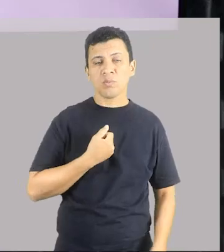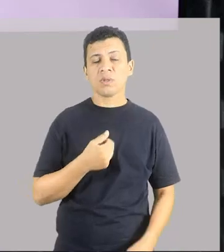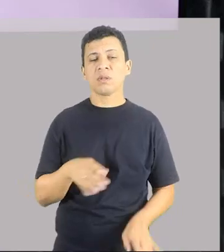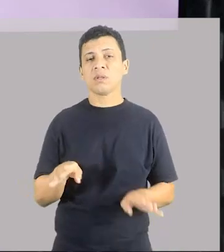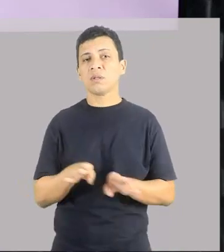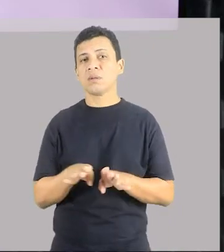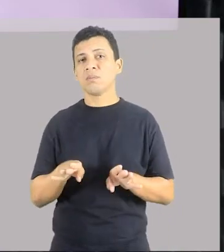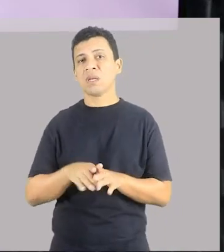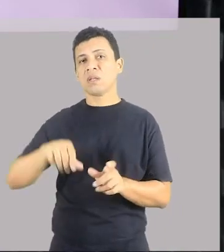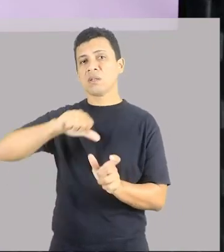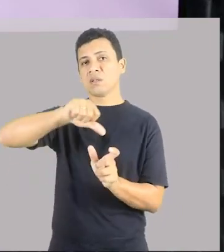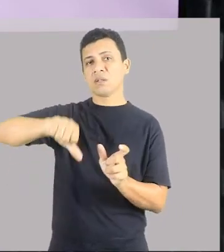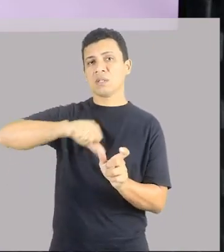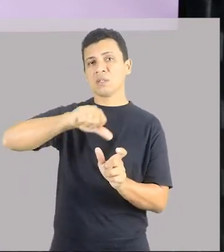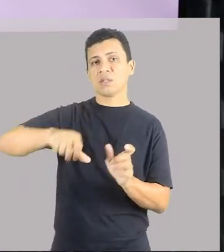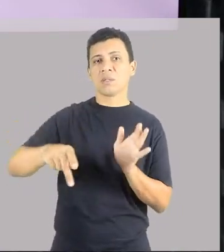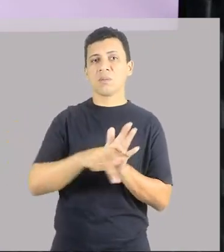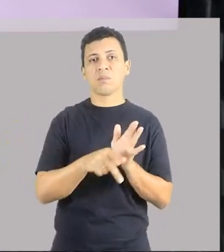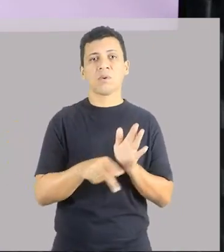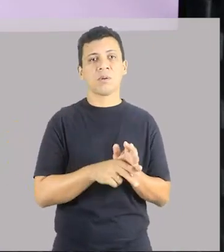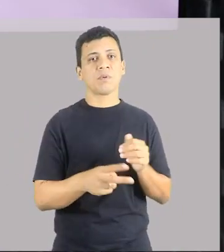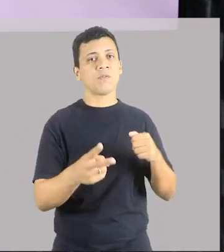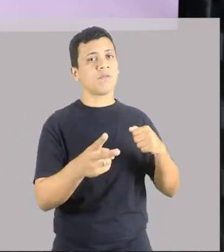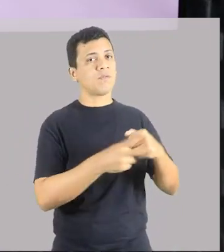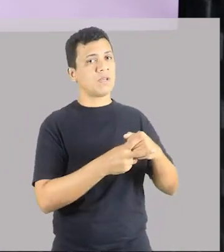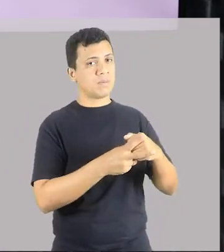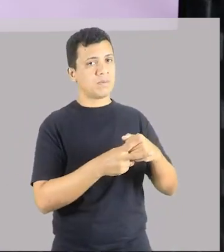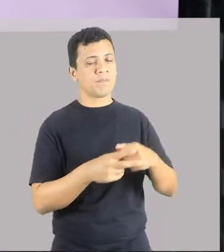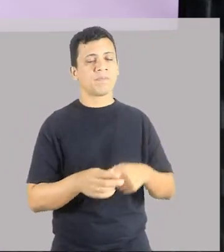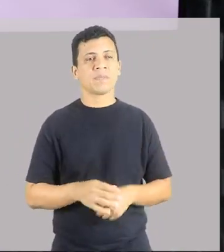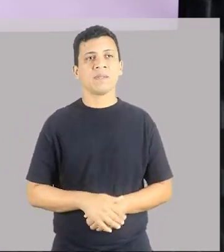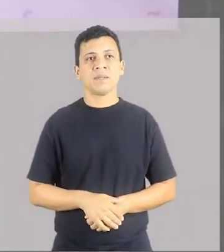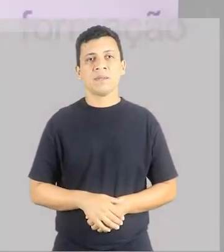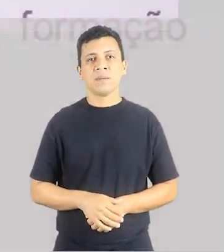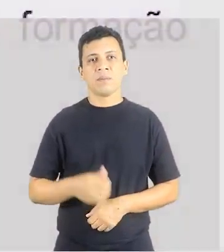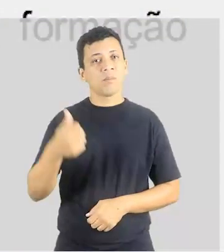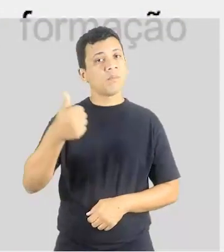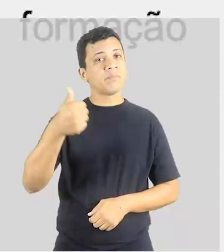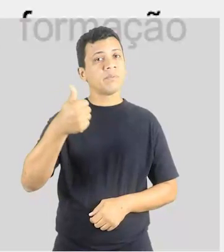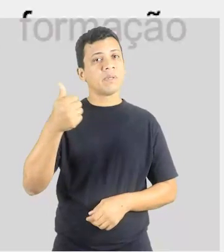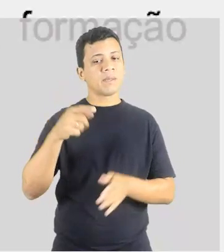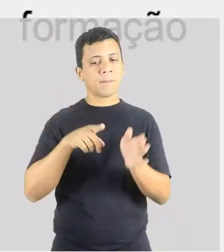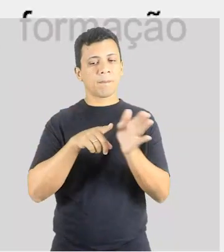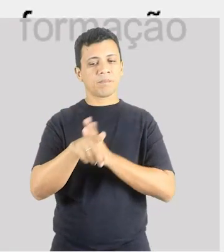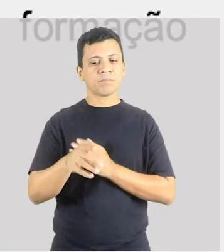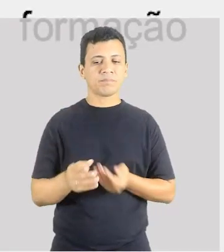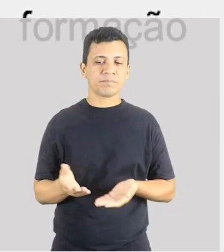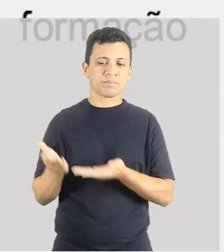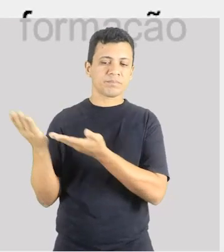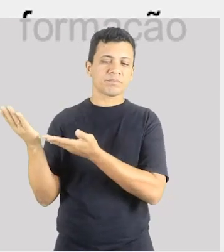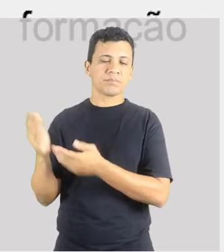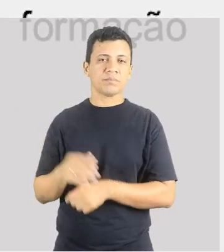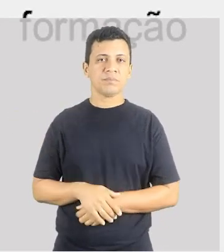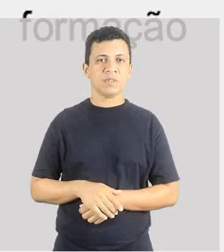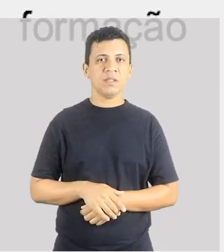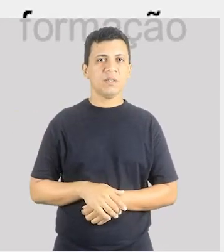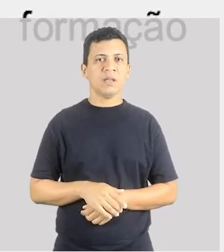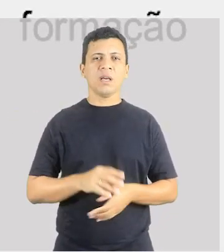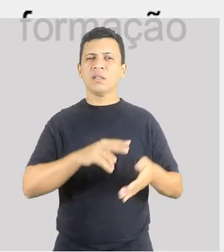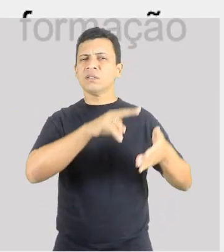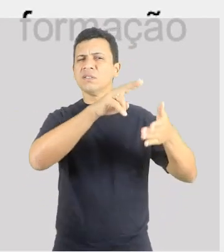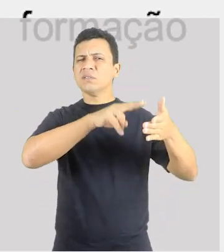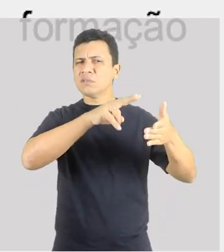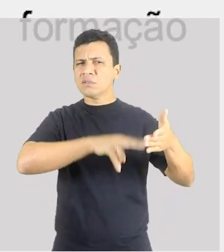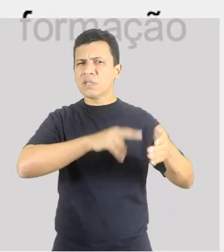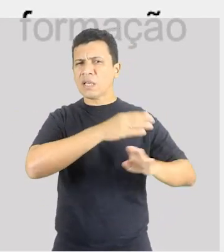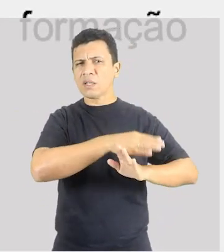verbais então é importante que a gente saiba fazer essa diferença na nossa primeira questãozinha eu não preciso ler esse enunciado todo